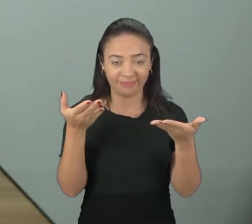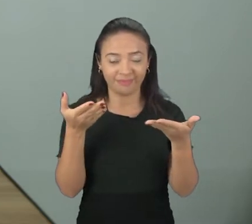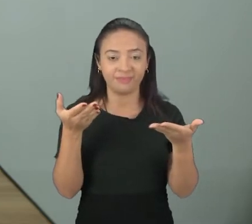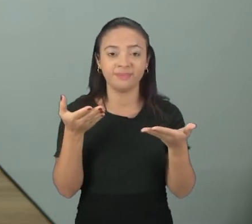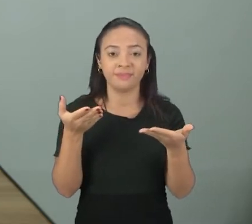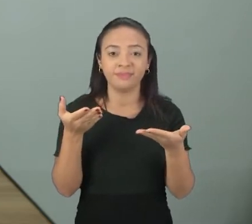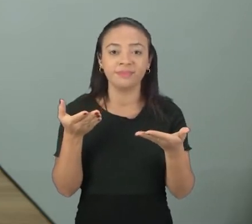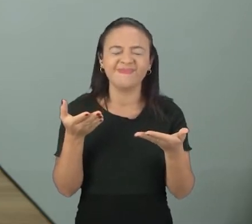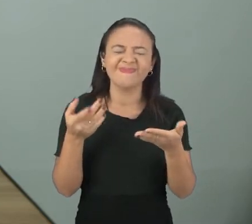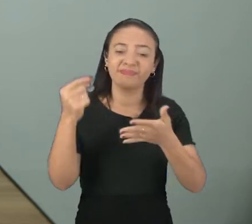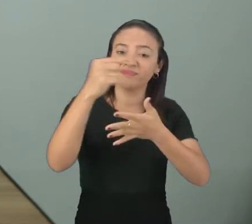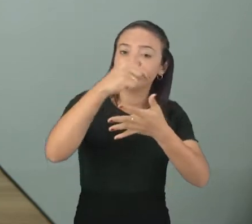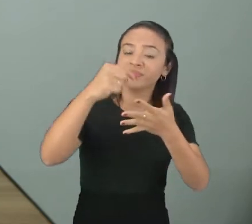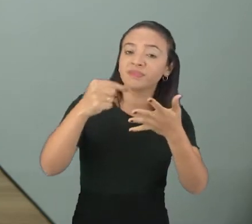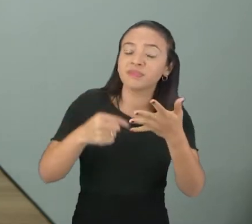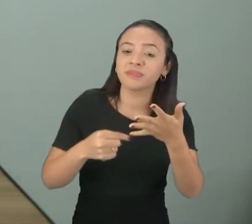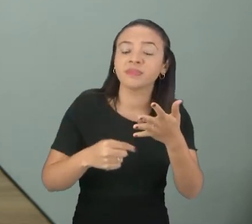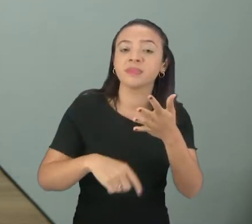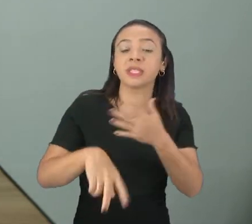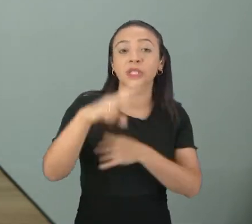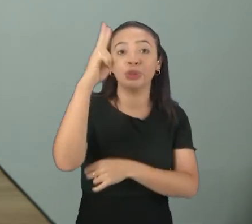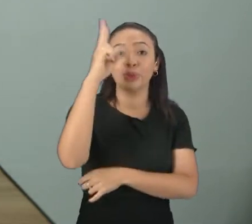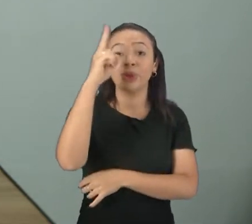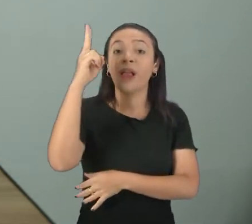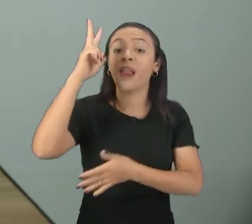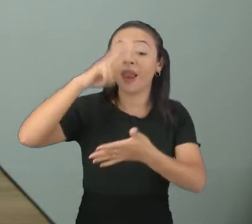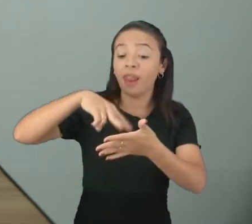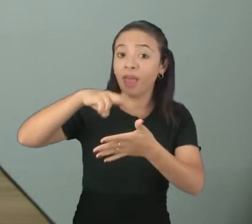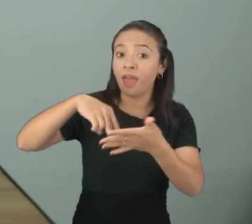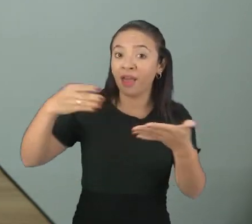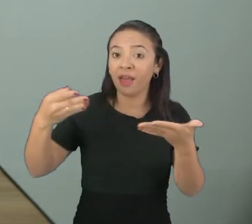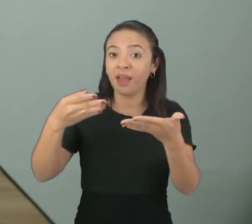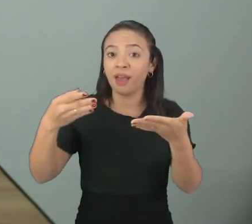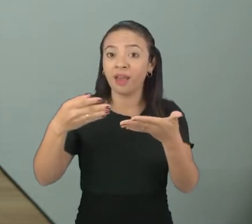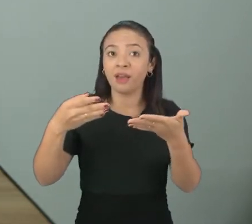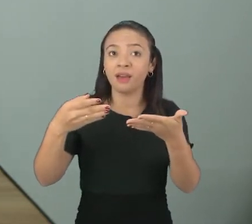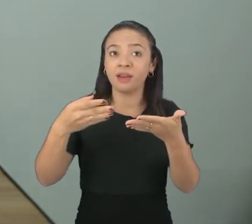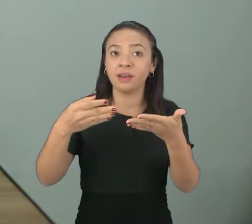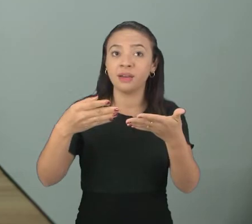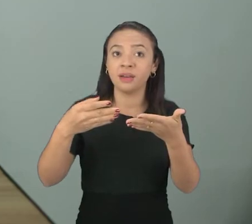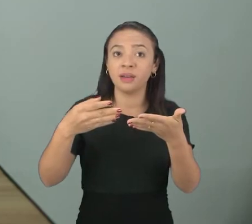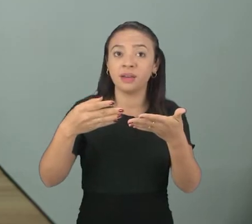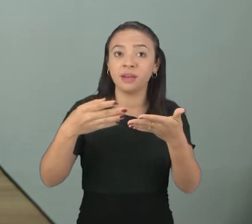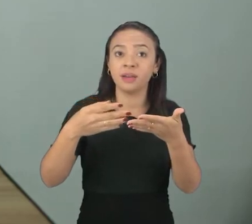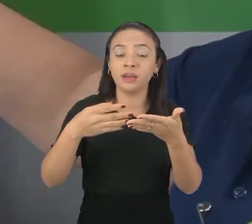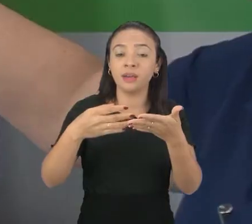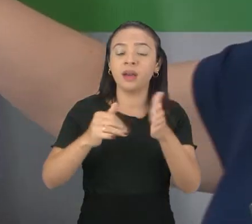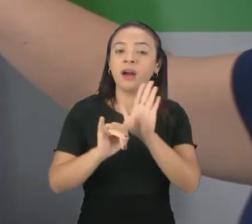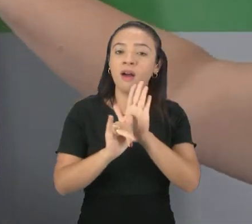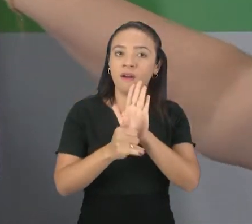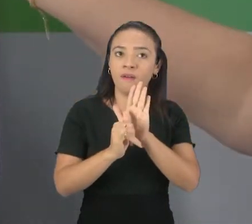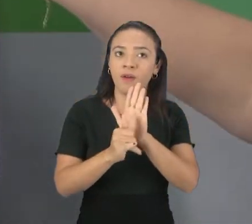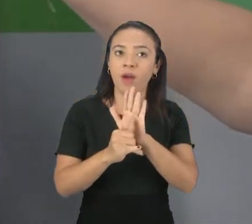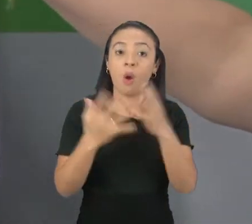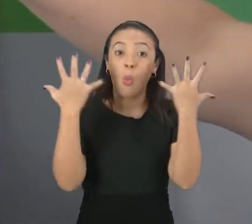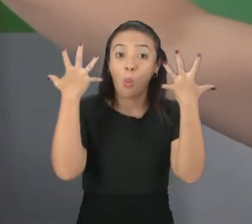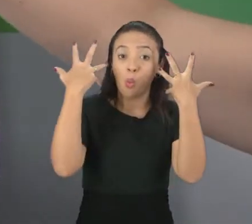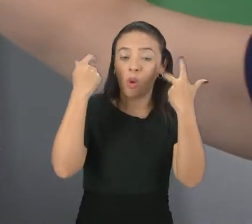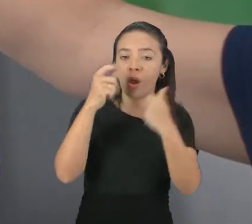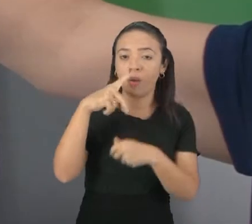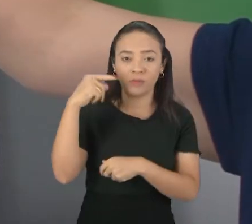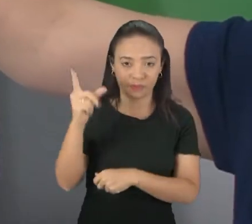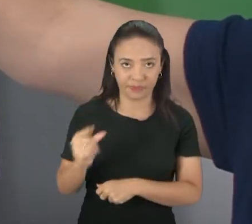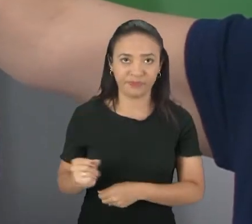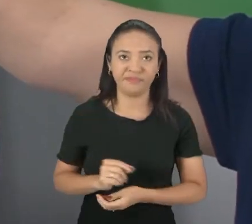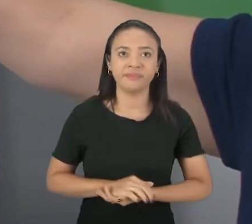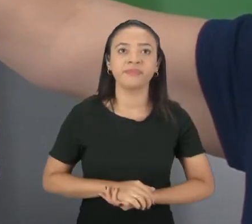sobre os elementos narrativos, nós vamos ler essa fábula, né, o leão e o ratinho. Veja